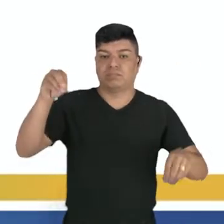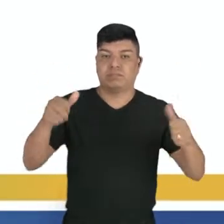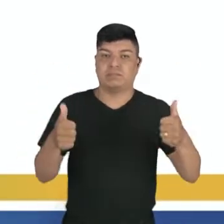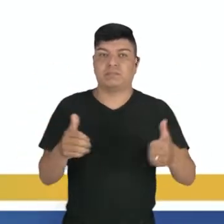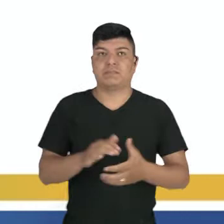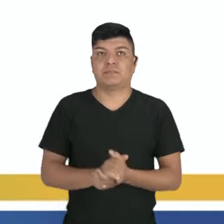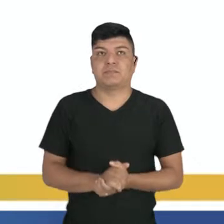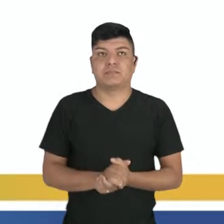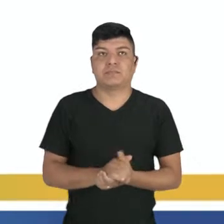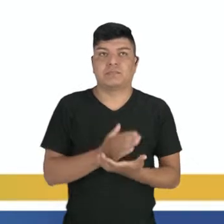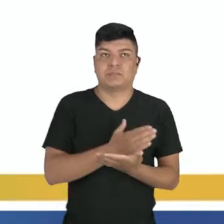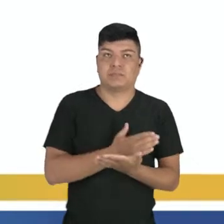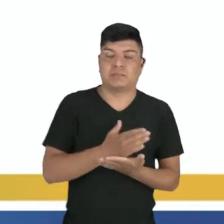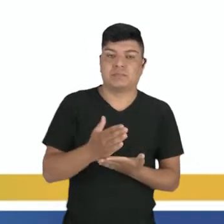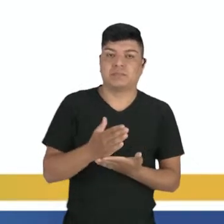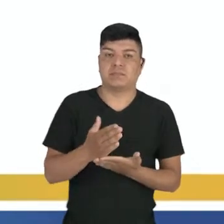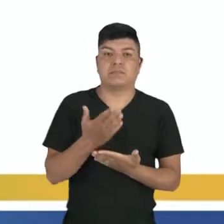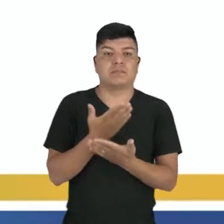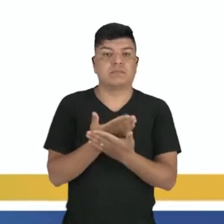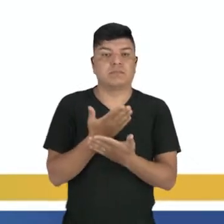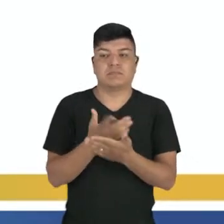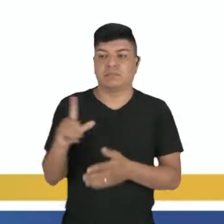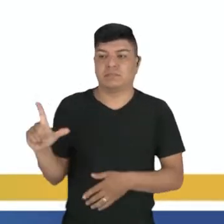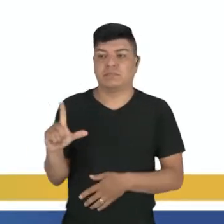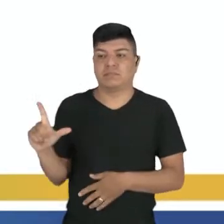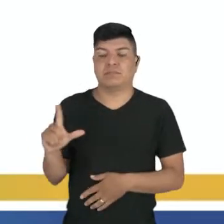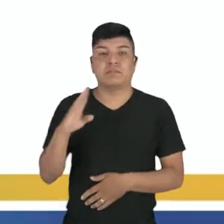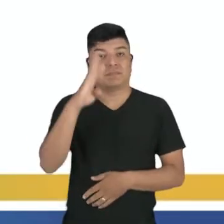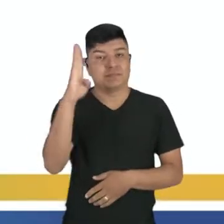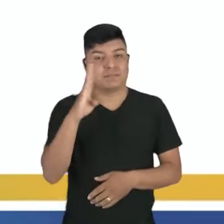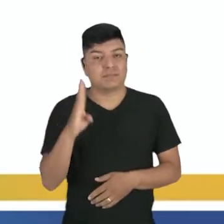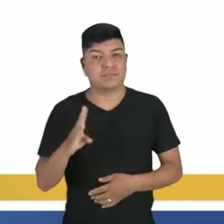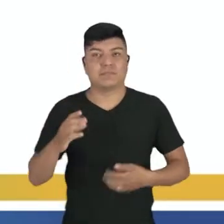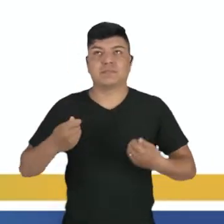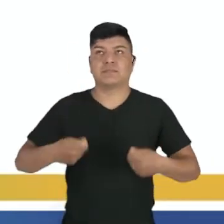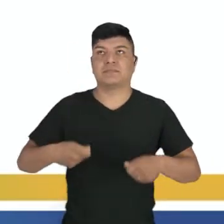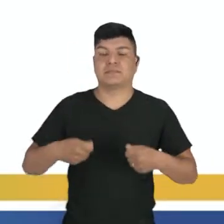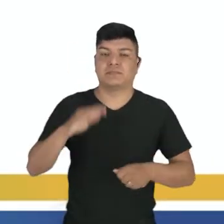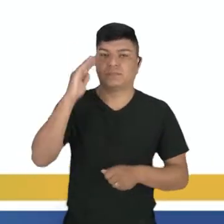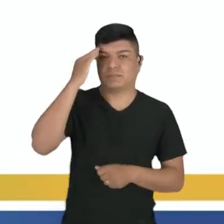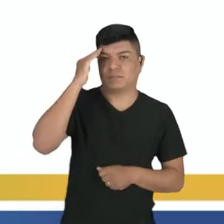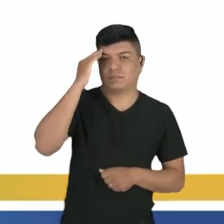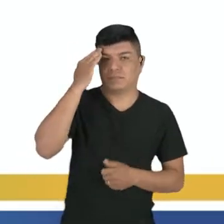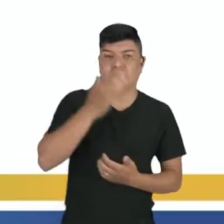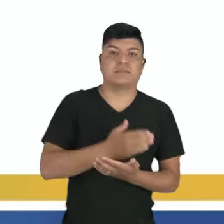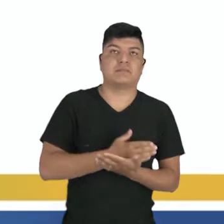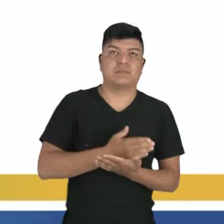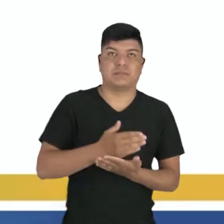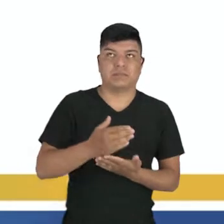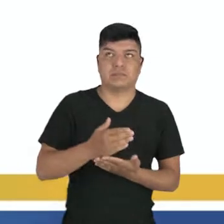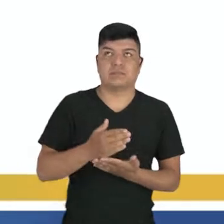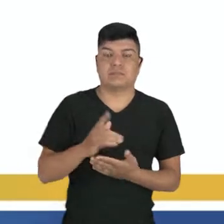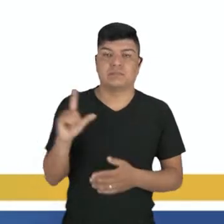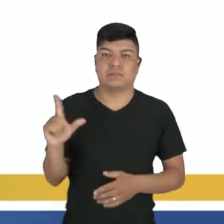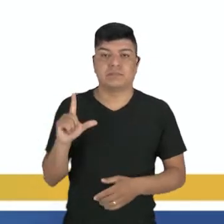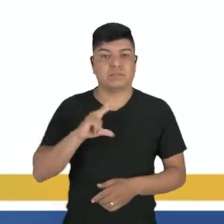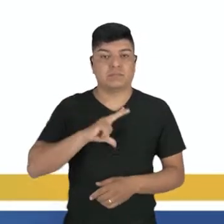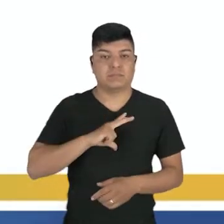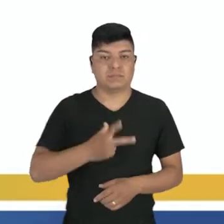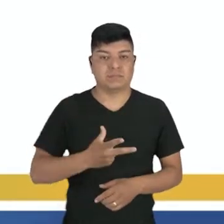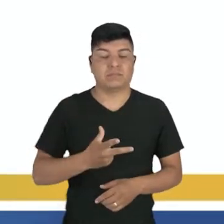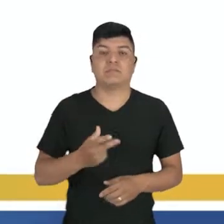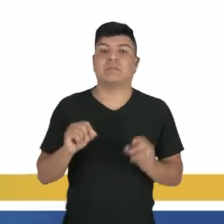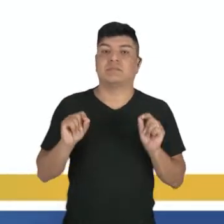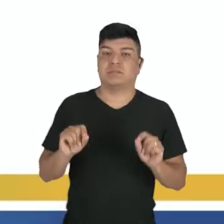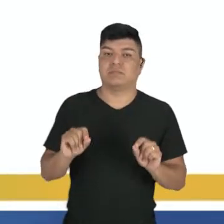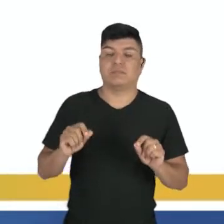Para começarmos a estudar literatura brasileira, nós precisamos inicialmente compreender o início da literatura portuguesa, tá certo?